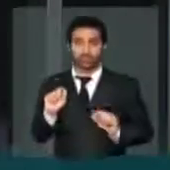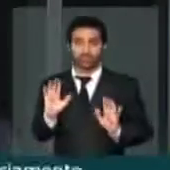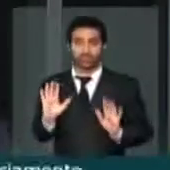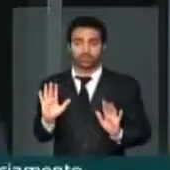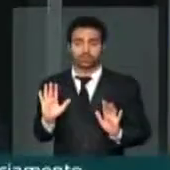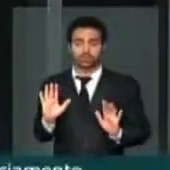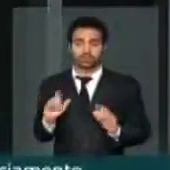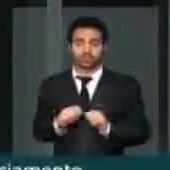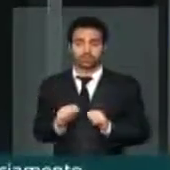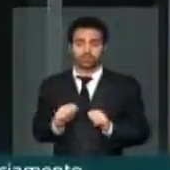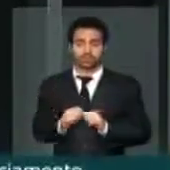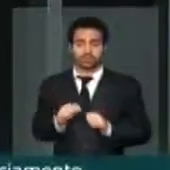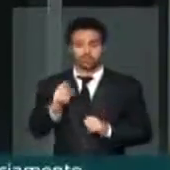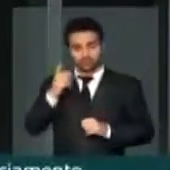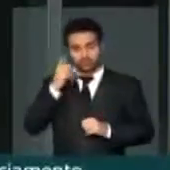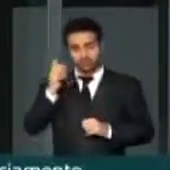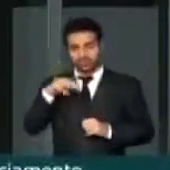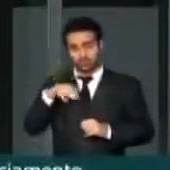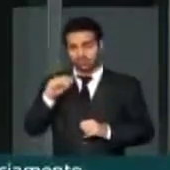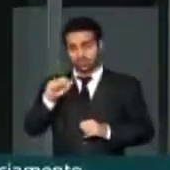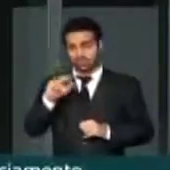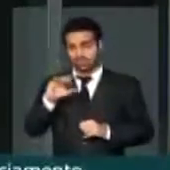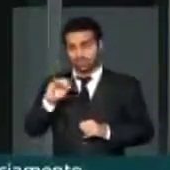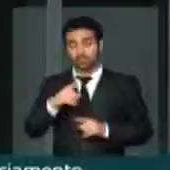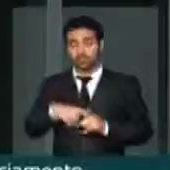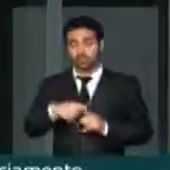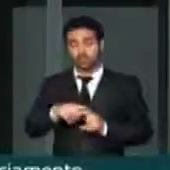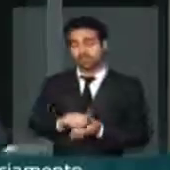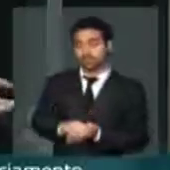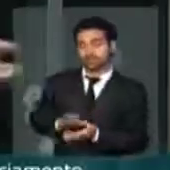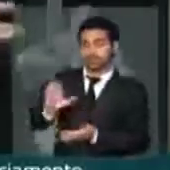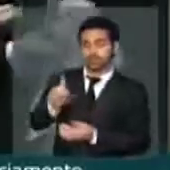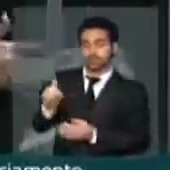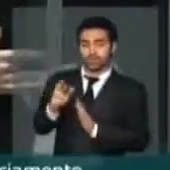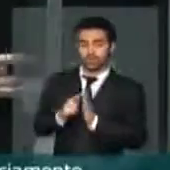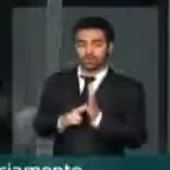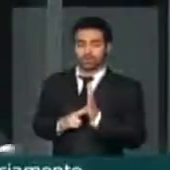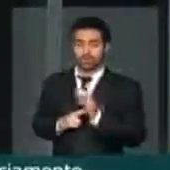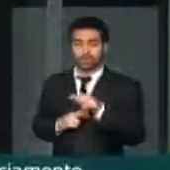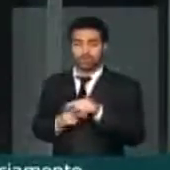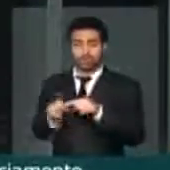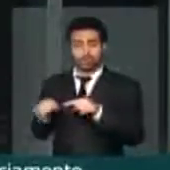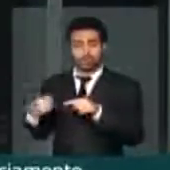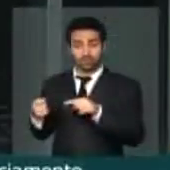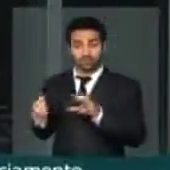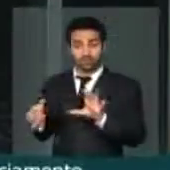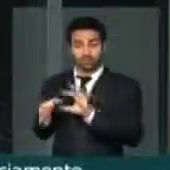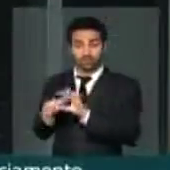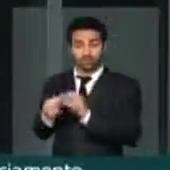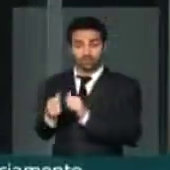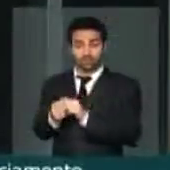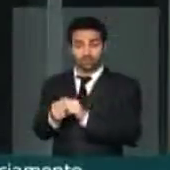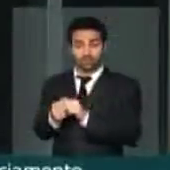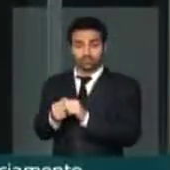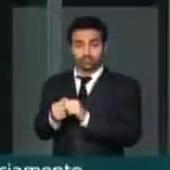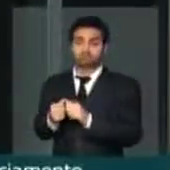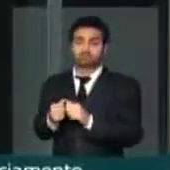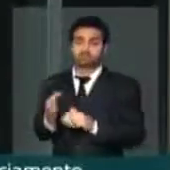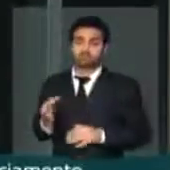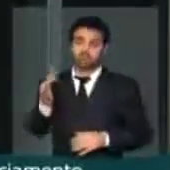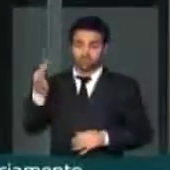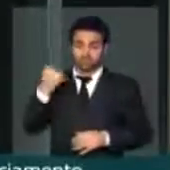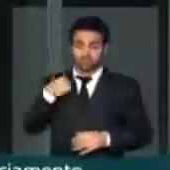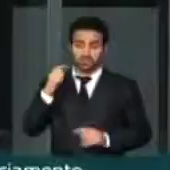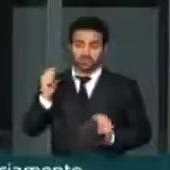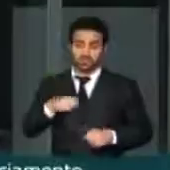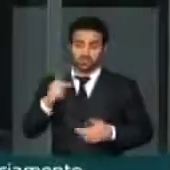com o deputado Marcelo, porque se faz isso com alguém que teoricamente é um aliado, amanhã eu posso ser o próximo